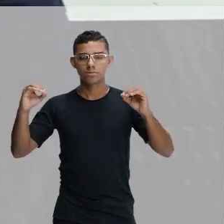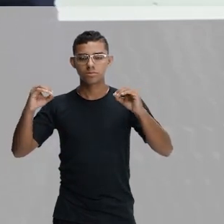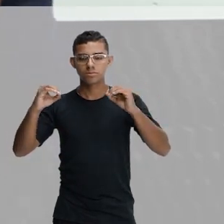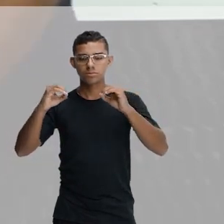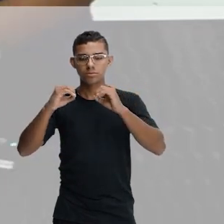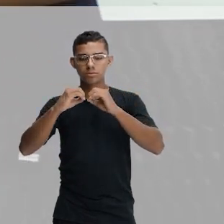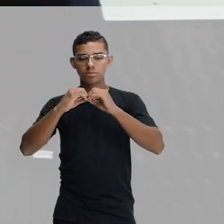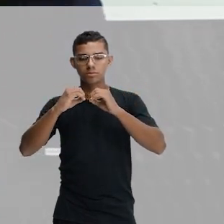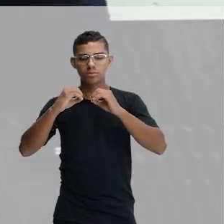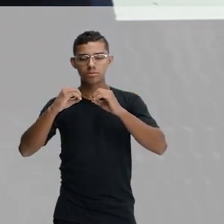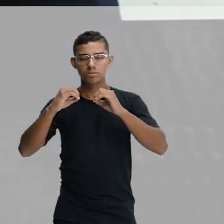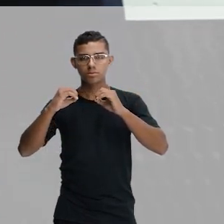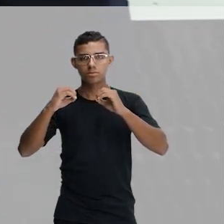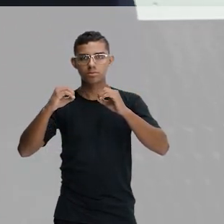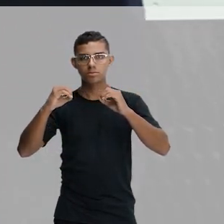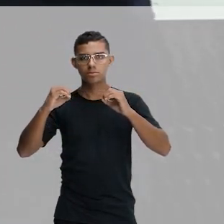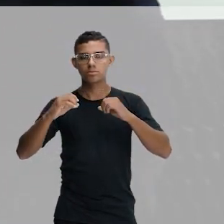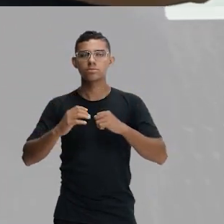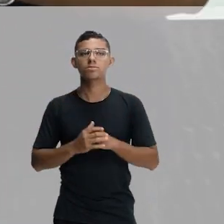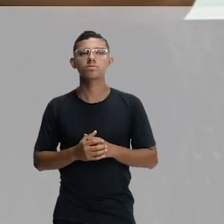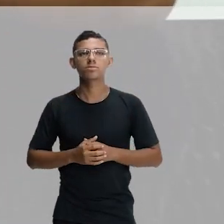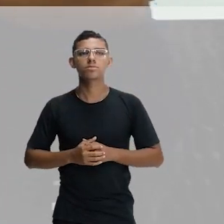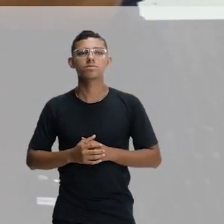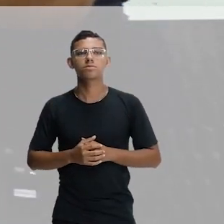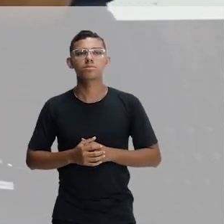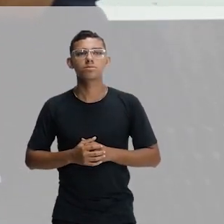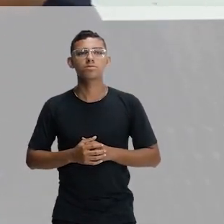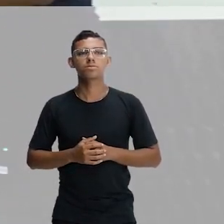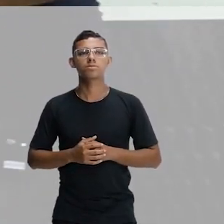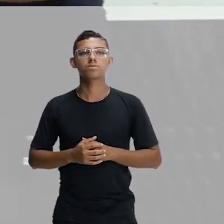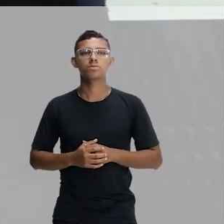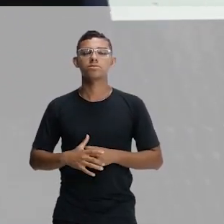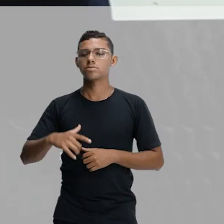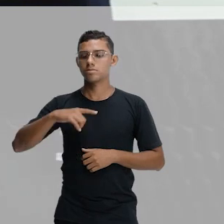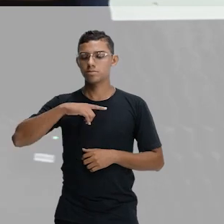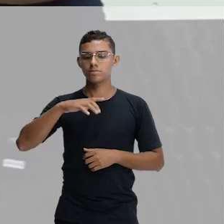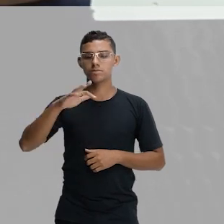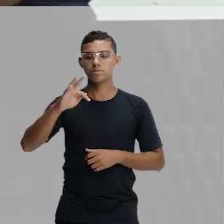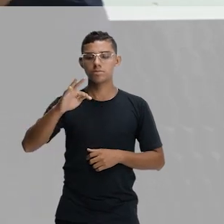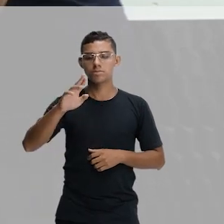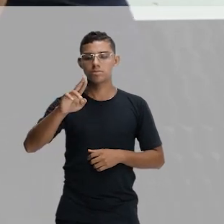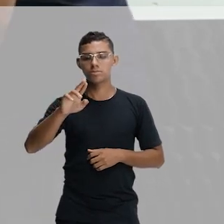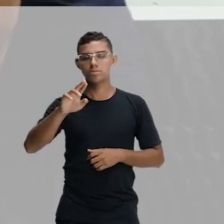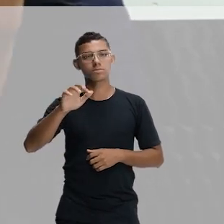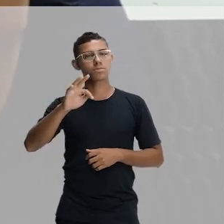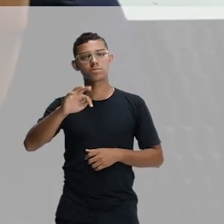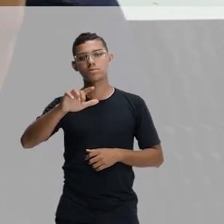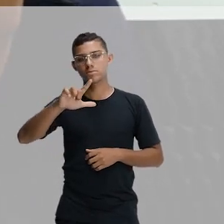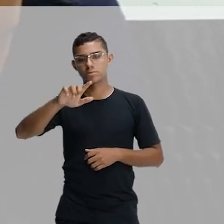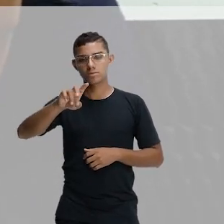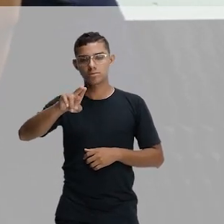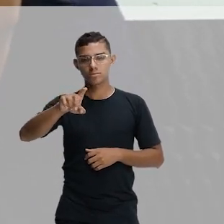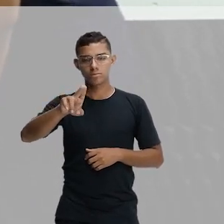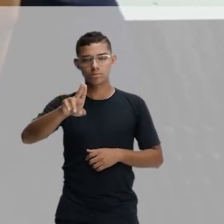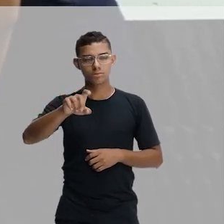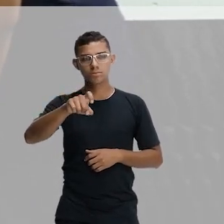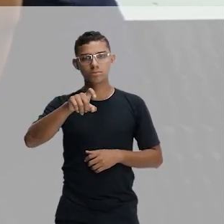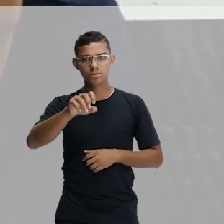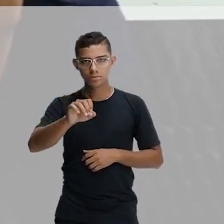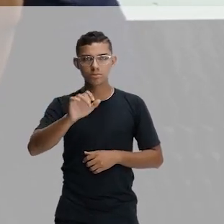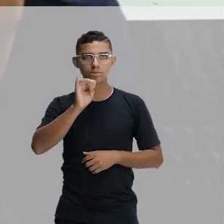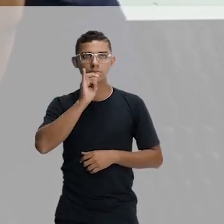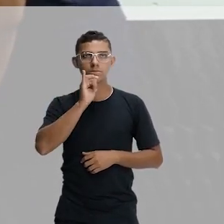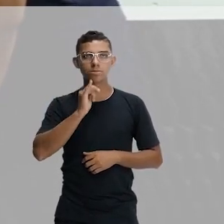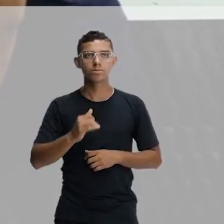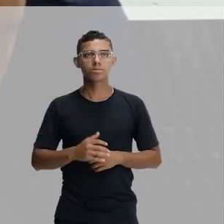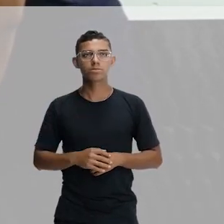toque. Quando acontecer esse toque, vai haver um fluxo aí de cargas elétricas de um corpo para